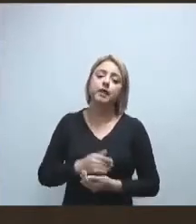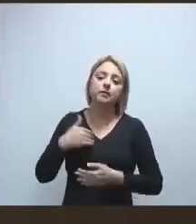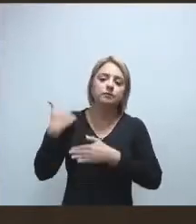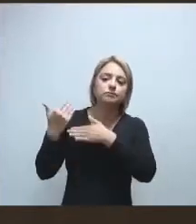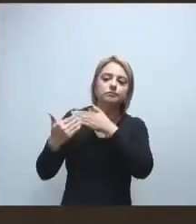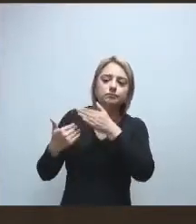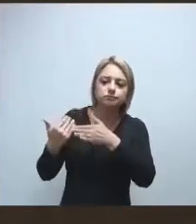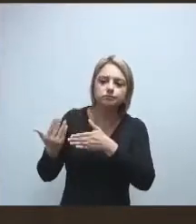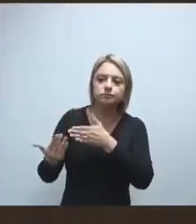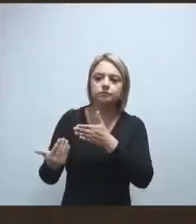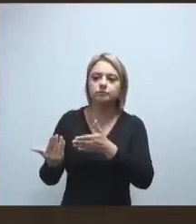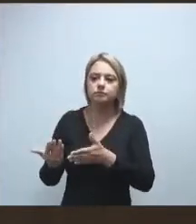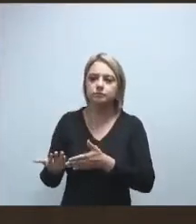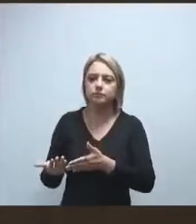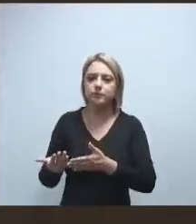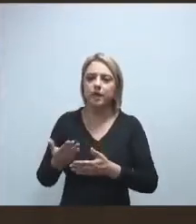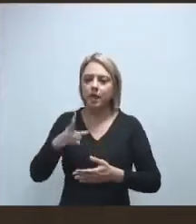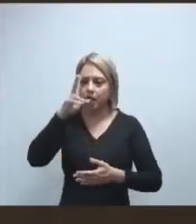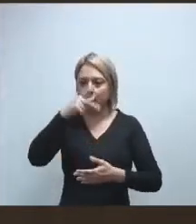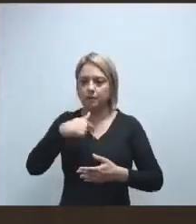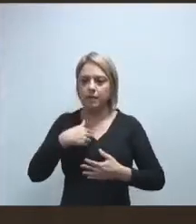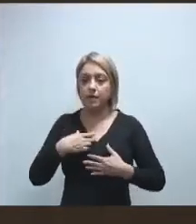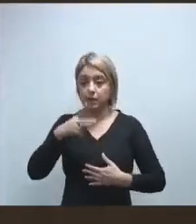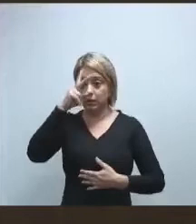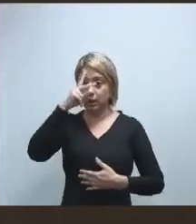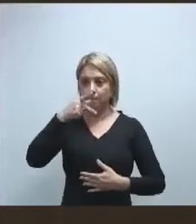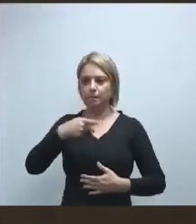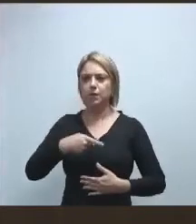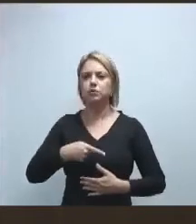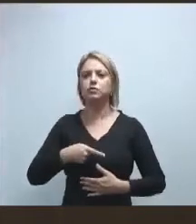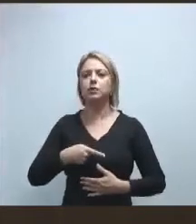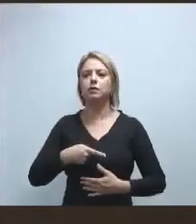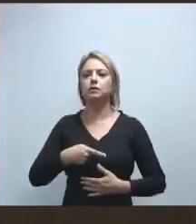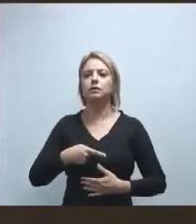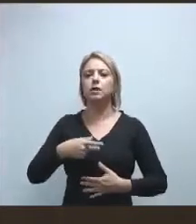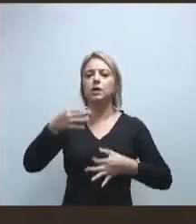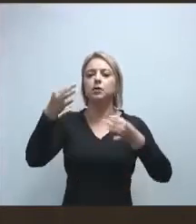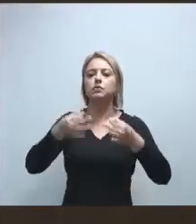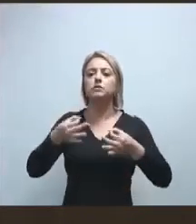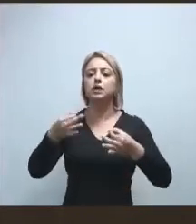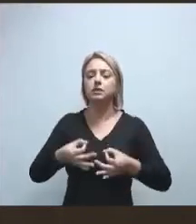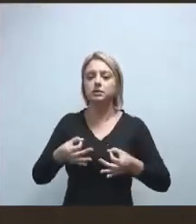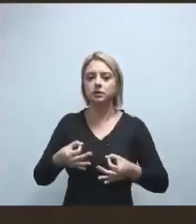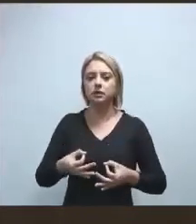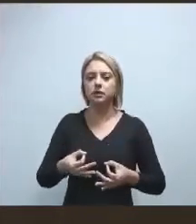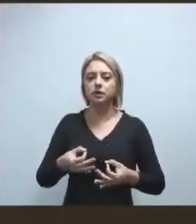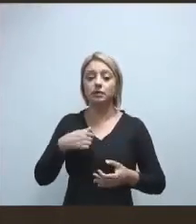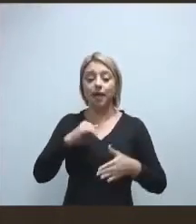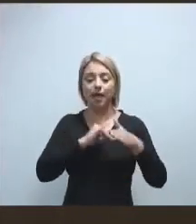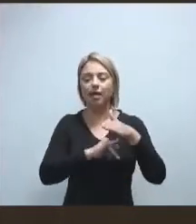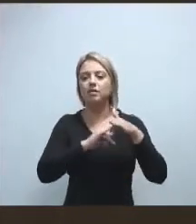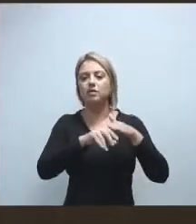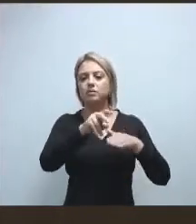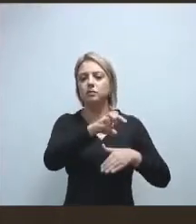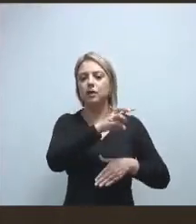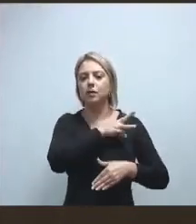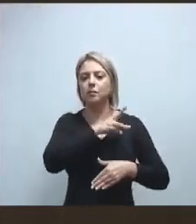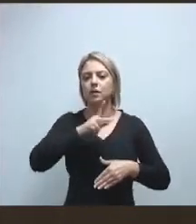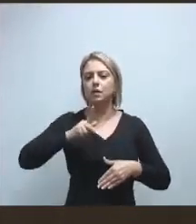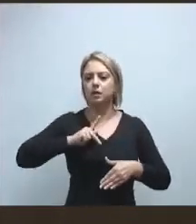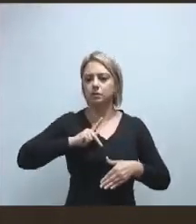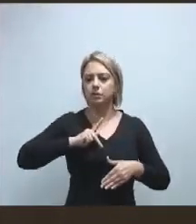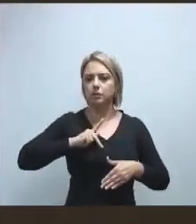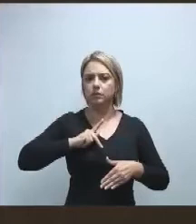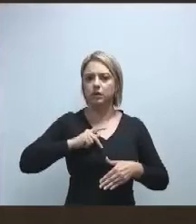decorrentes da minha índole pessoal os acertos eu devo muito a essa instituição que